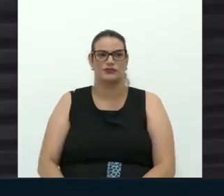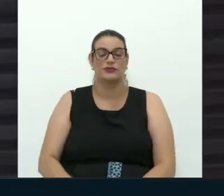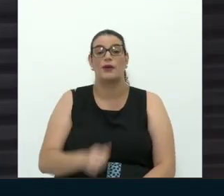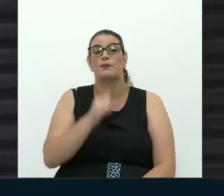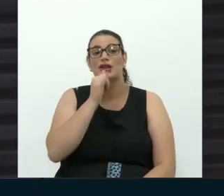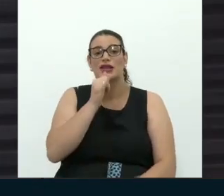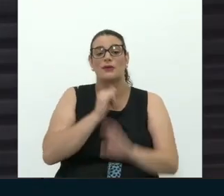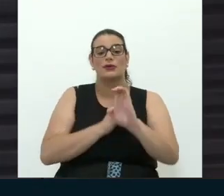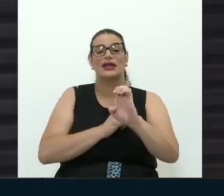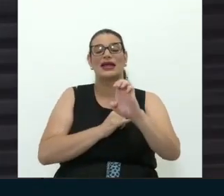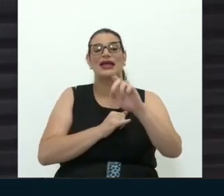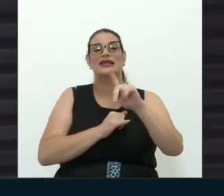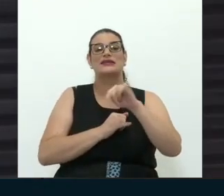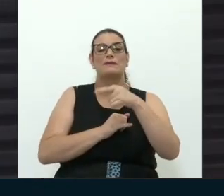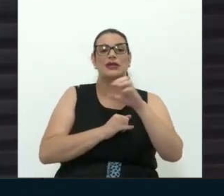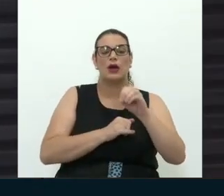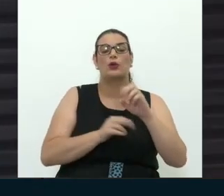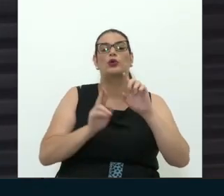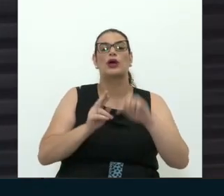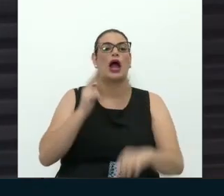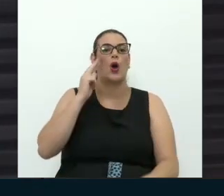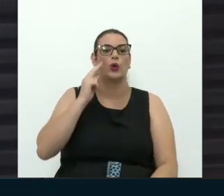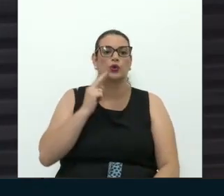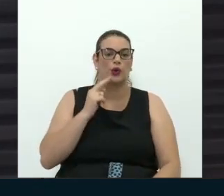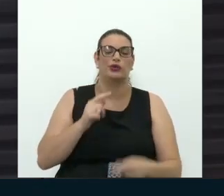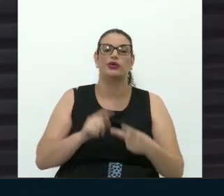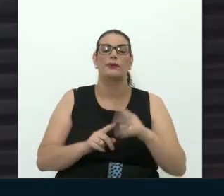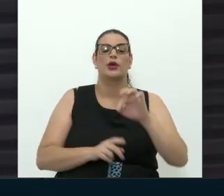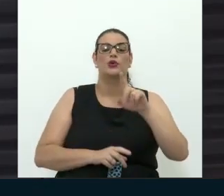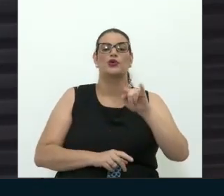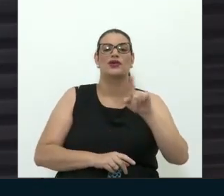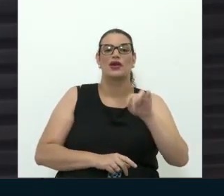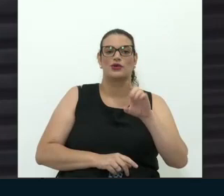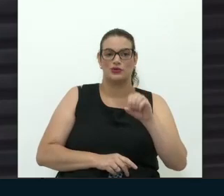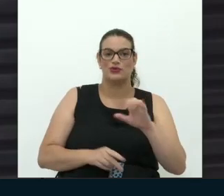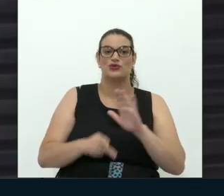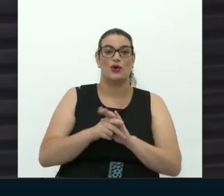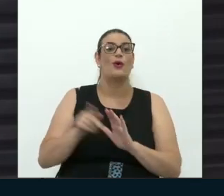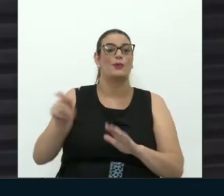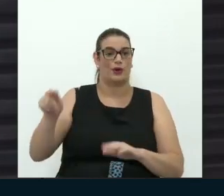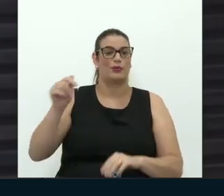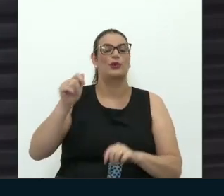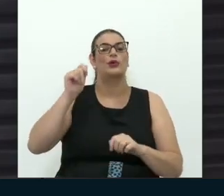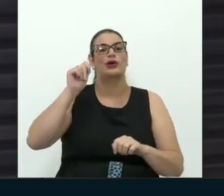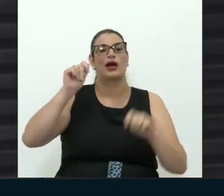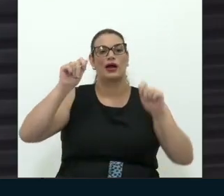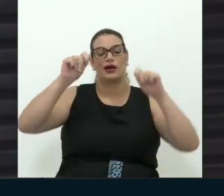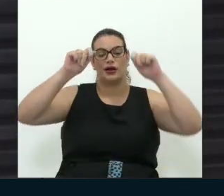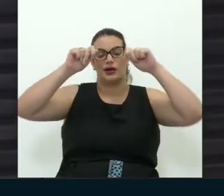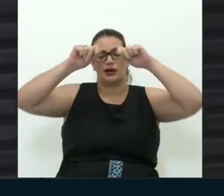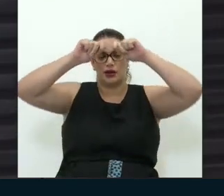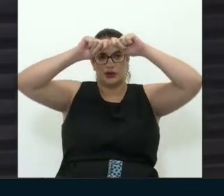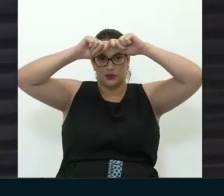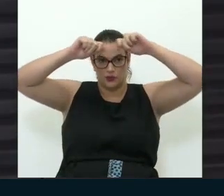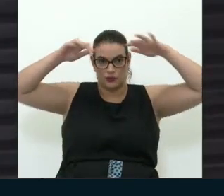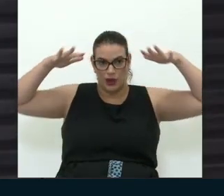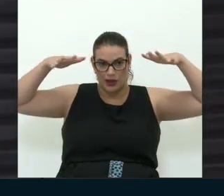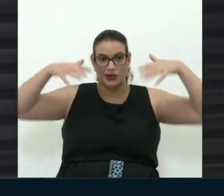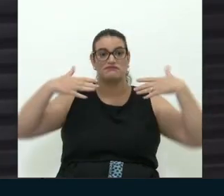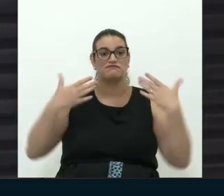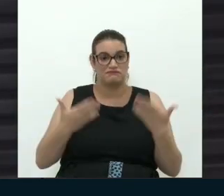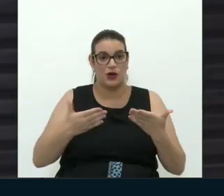Rondônia Cruzeiro do Sul no Acre lá tem uma floresta aqui pelo menos